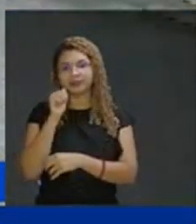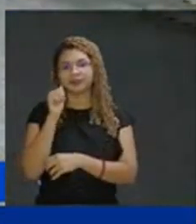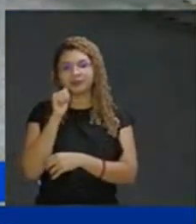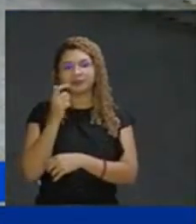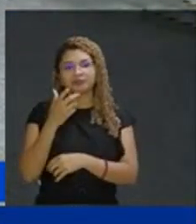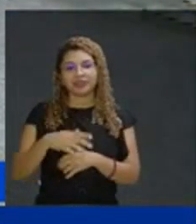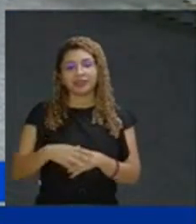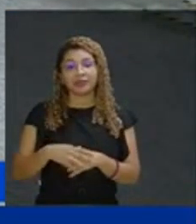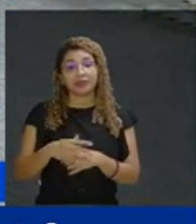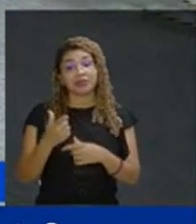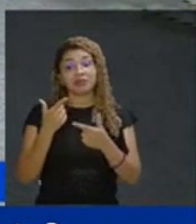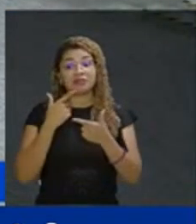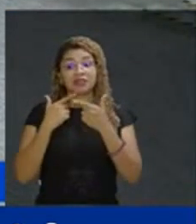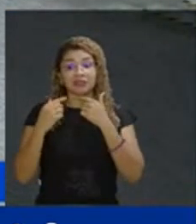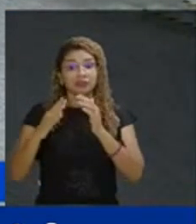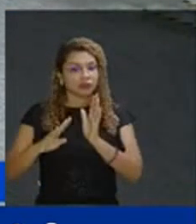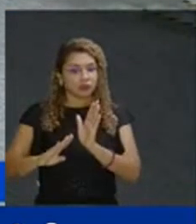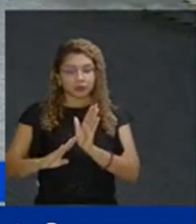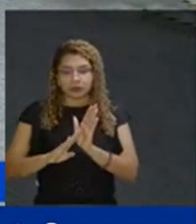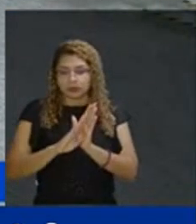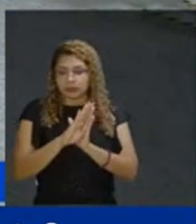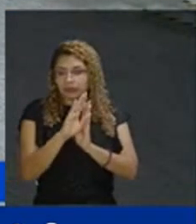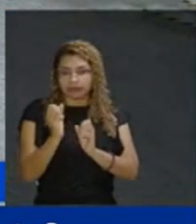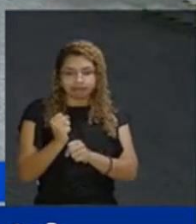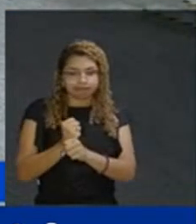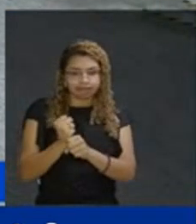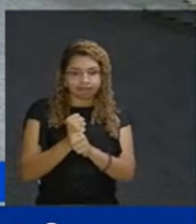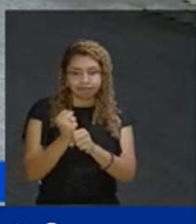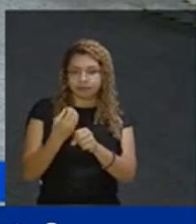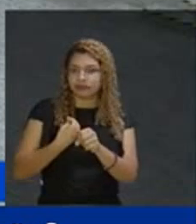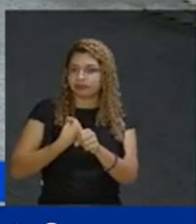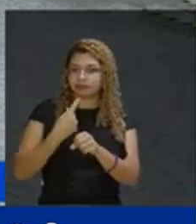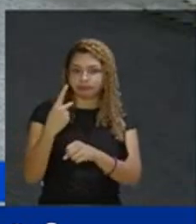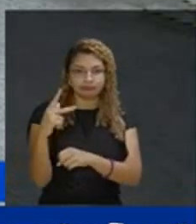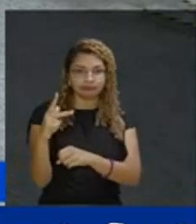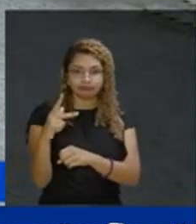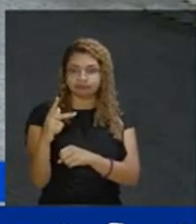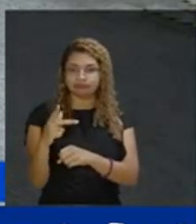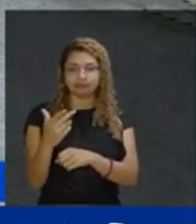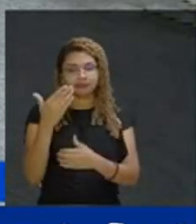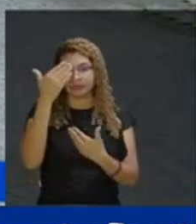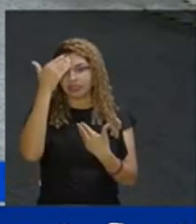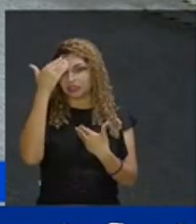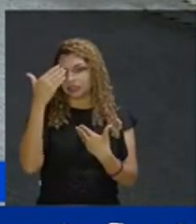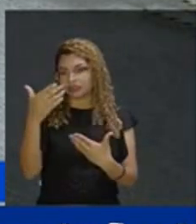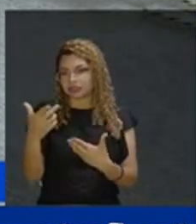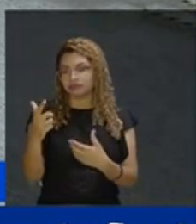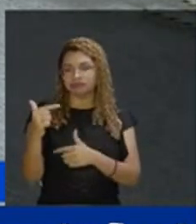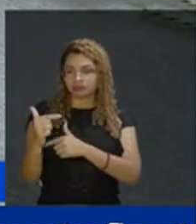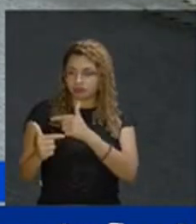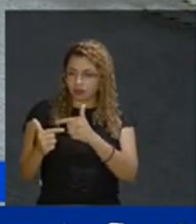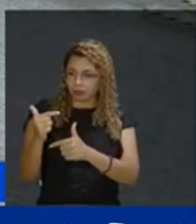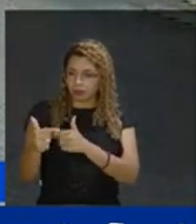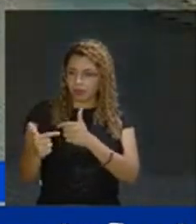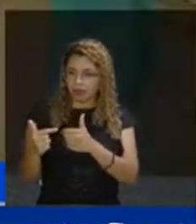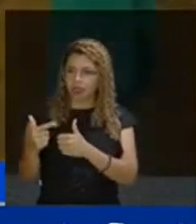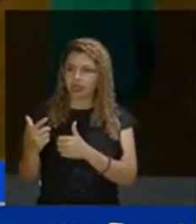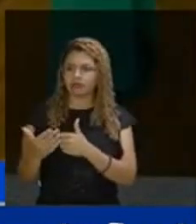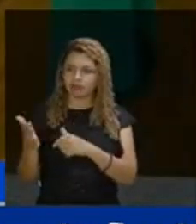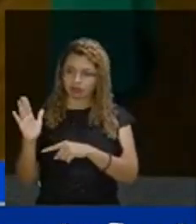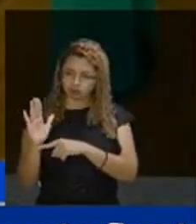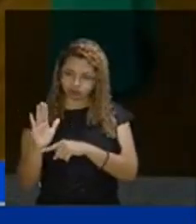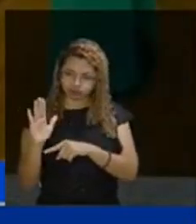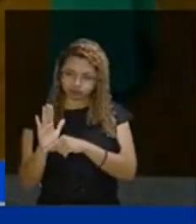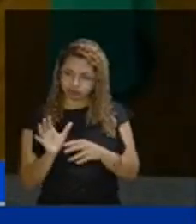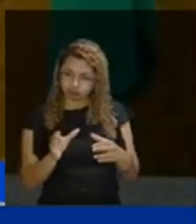nesses próximos meses, nesses próximos anos na sua vida. Eu agradeço muito toda a sua atuação aqui, que certamente contribuiu bastante para